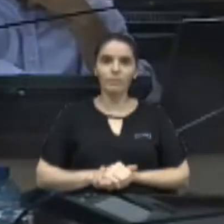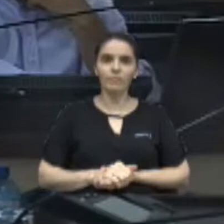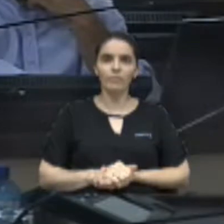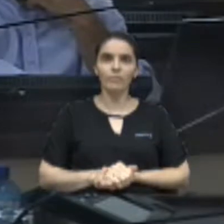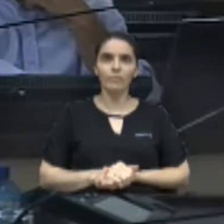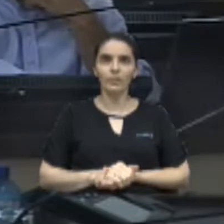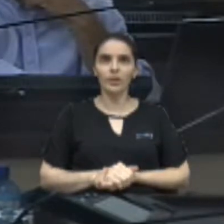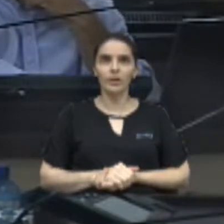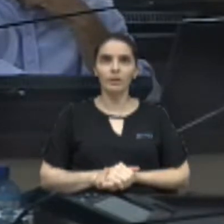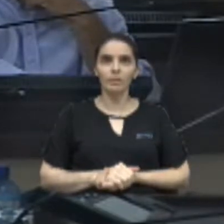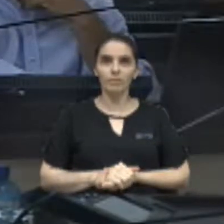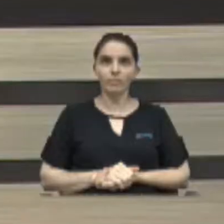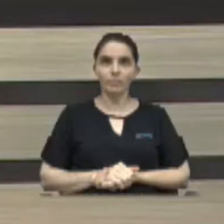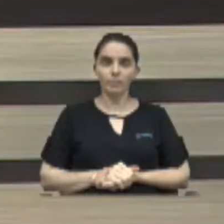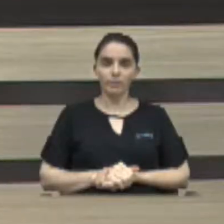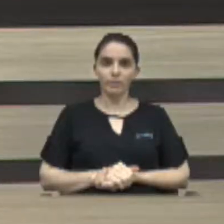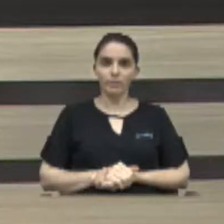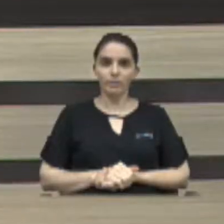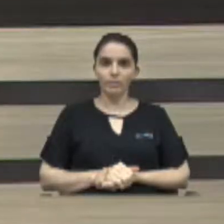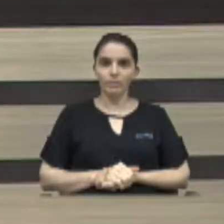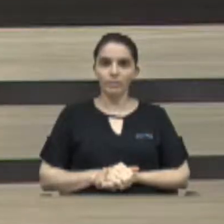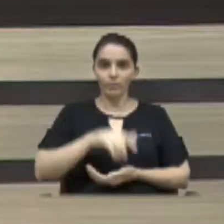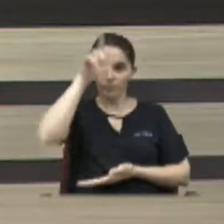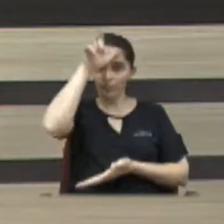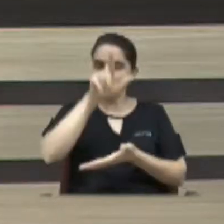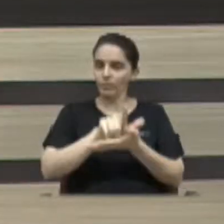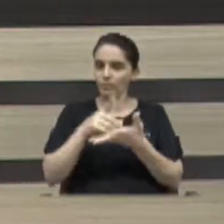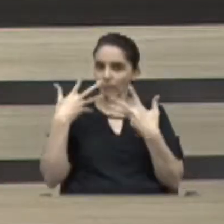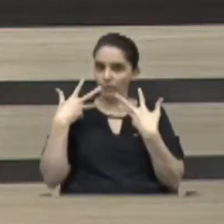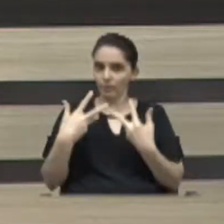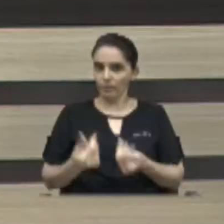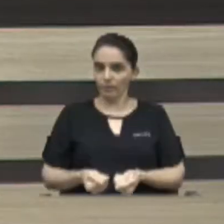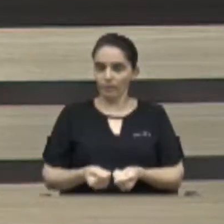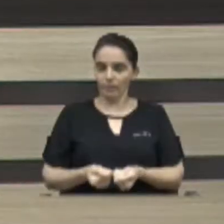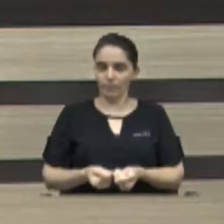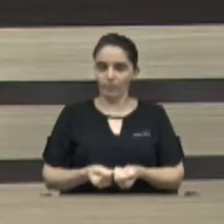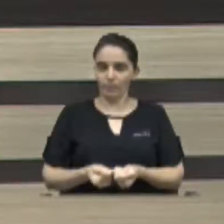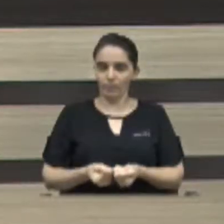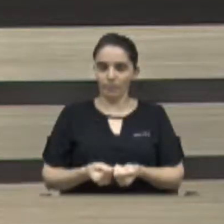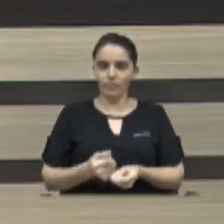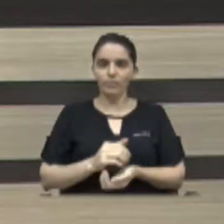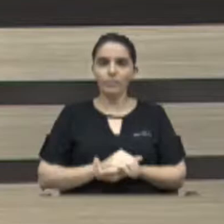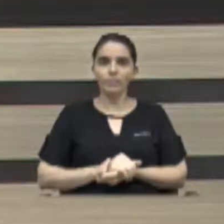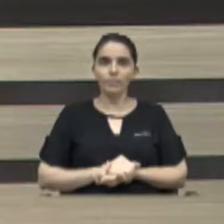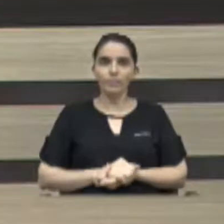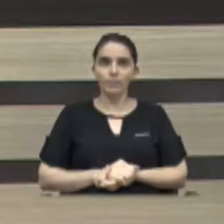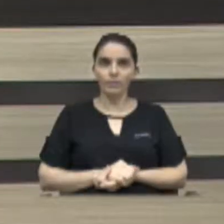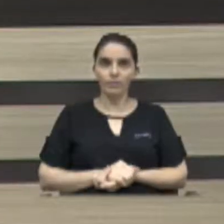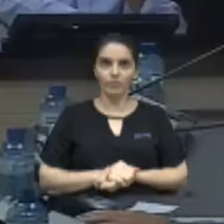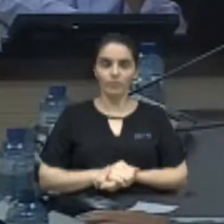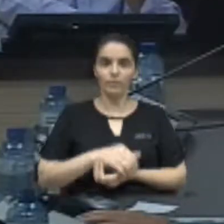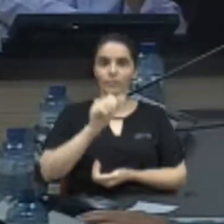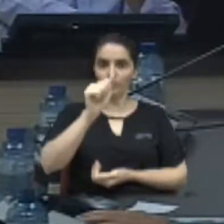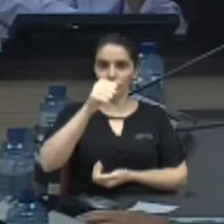Precisa da anuência dos líderes para ser lido apenas o número, a ementa e o autor.